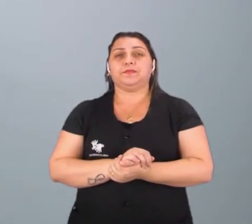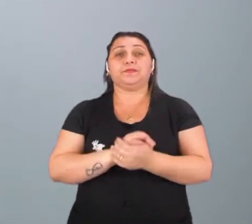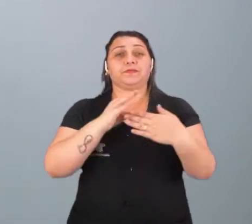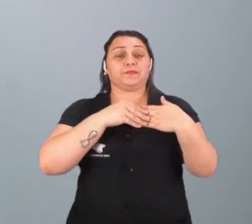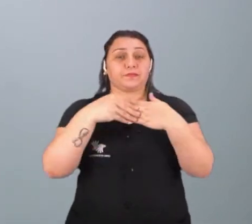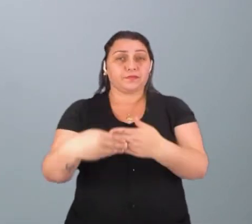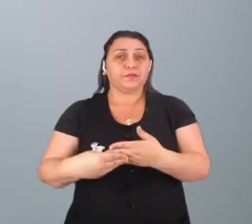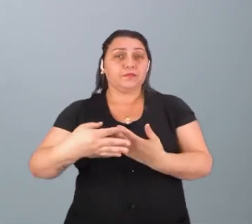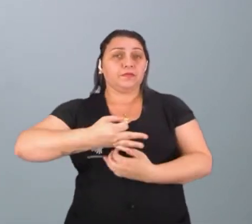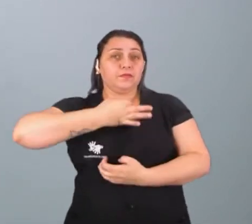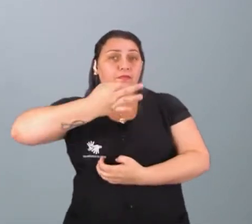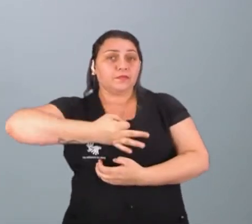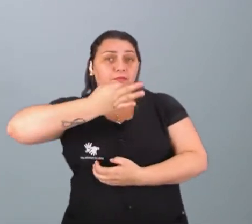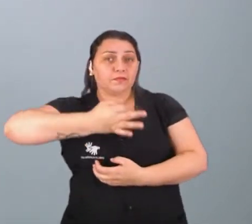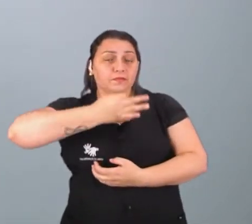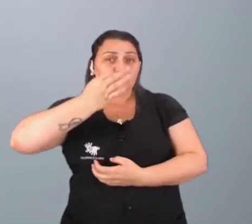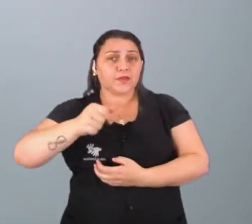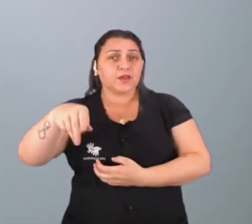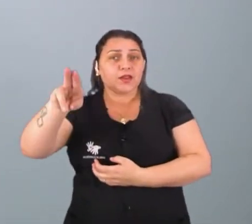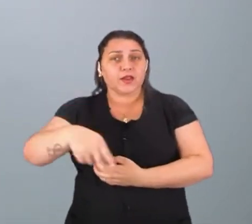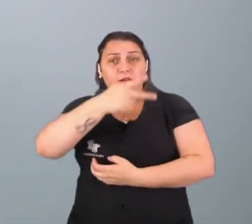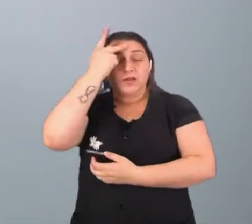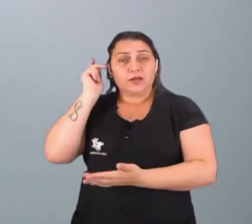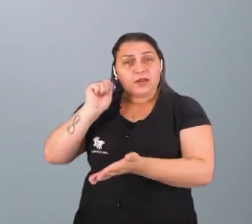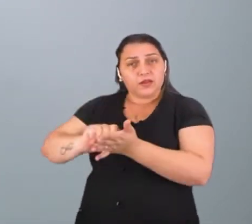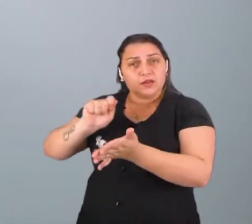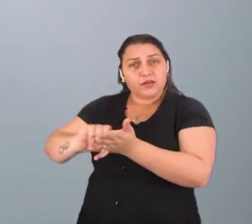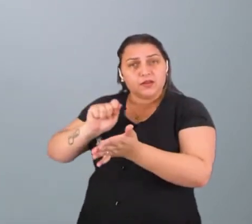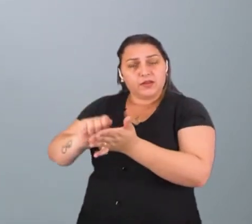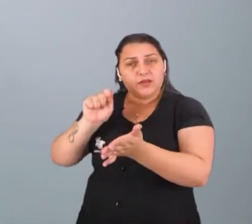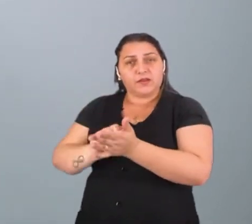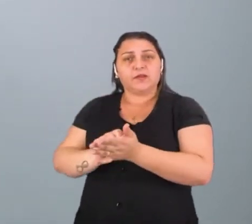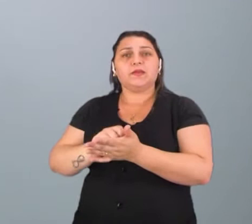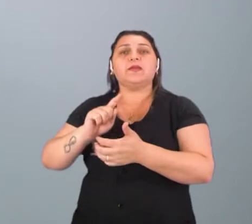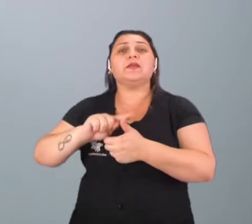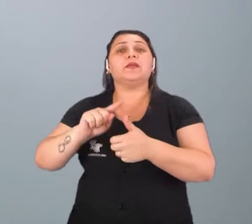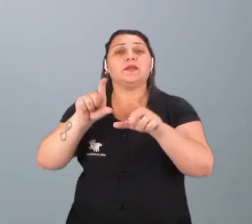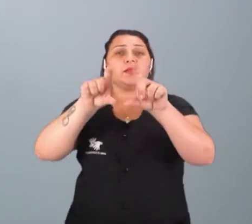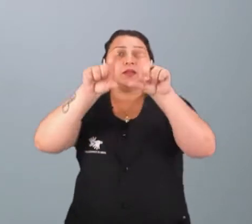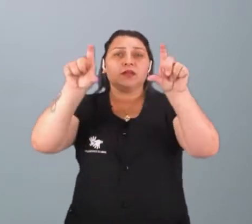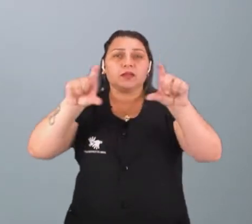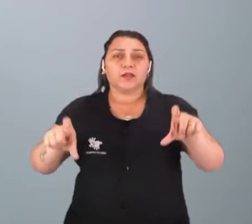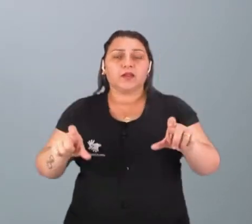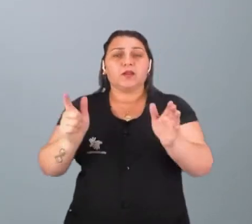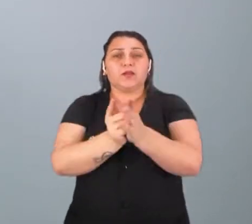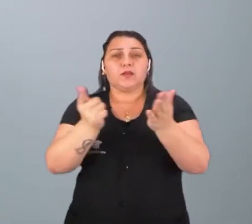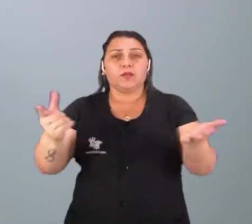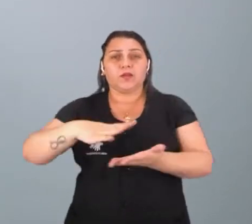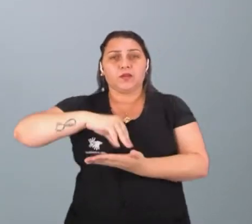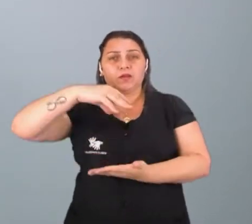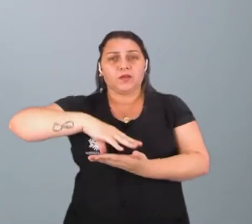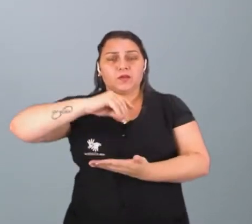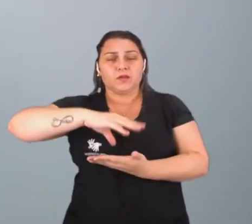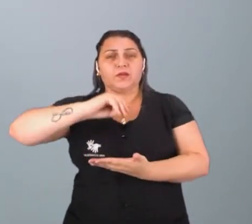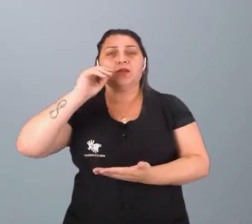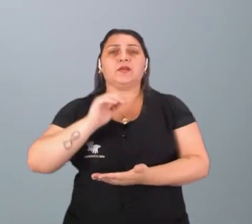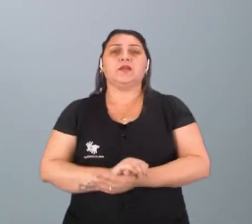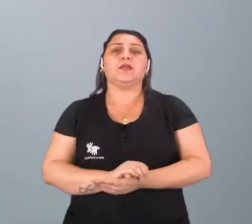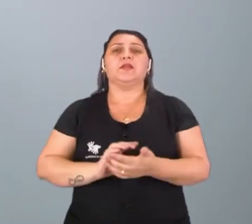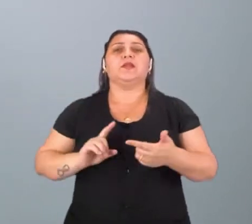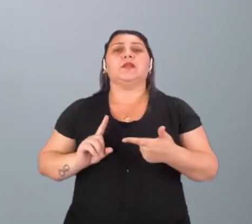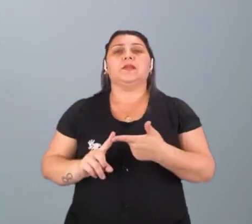trazer é uma opinião de quem tá escrevendo Esses são as colunas jornal são